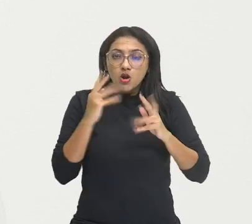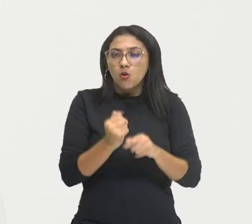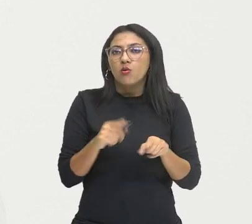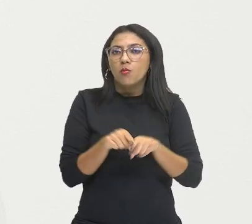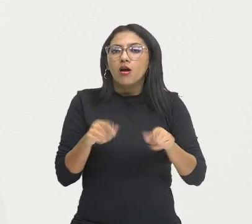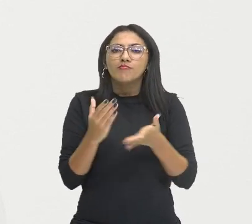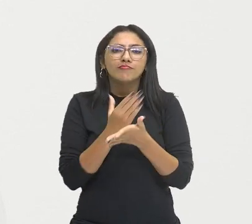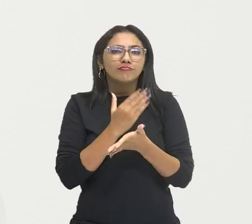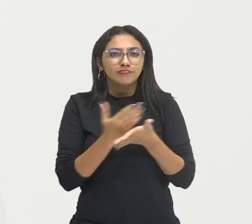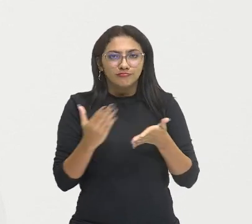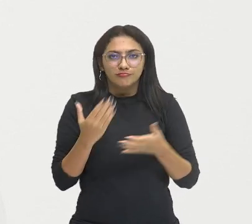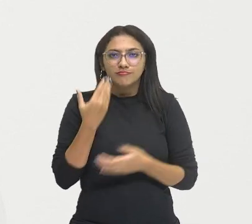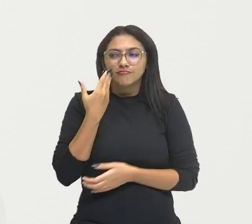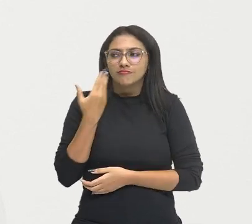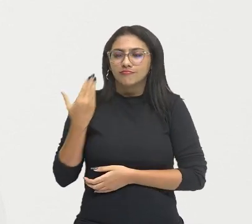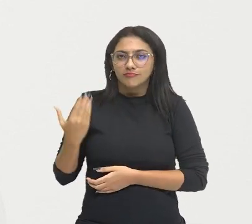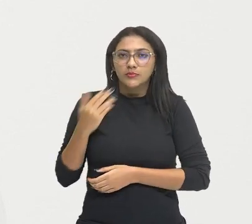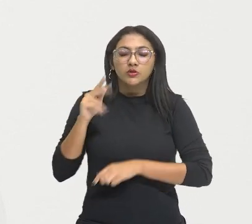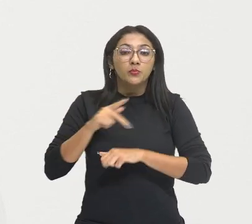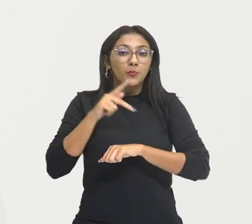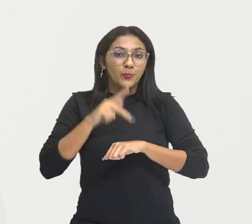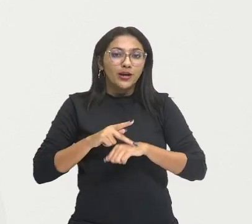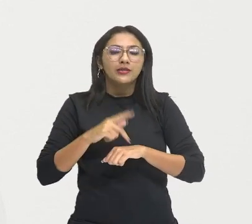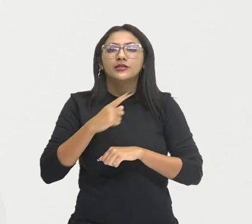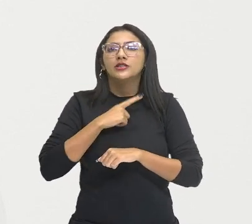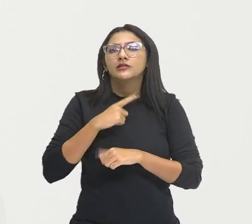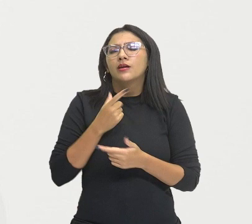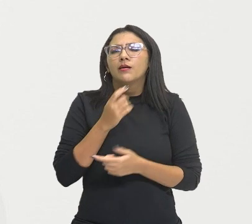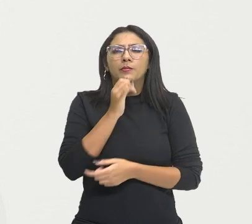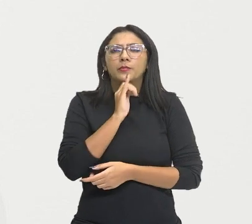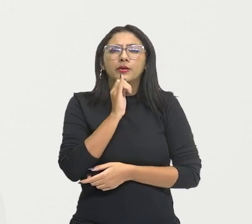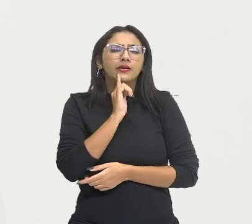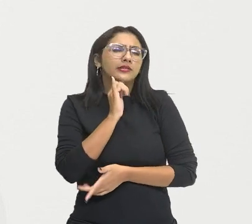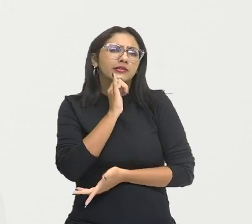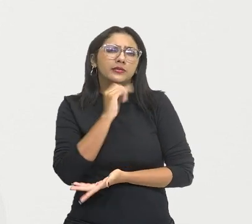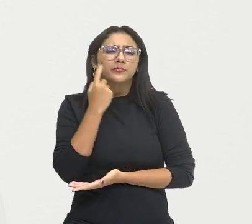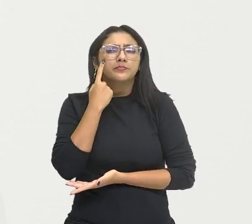temos aqui alguns exemplos dos países que, vamos dizer assim,